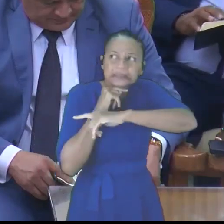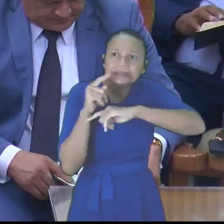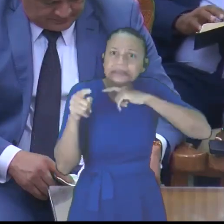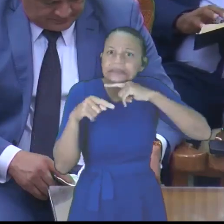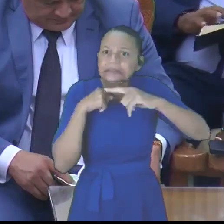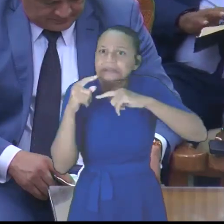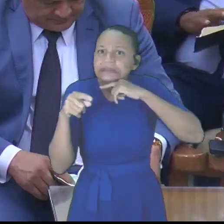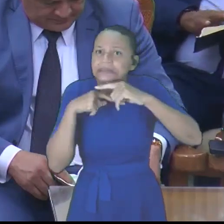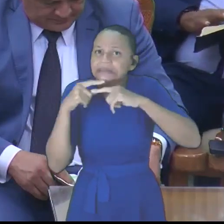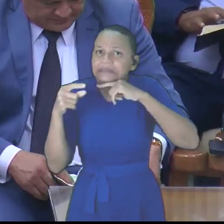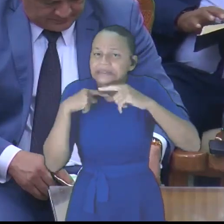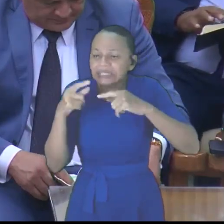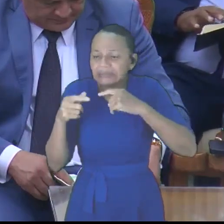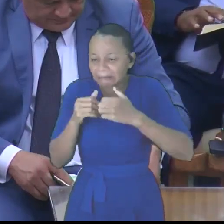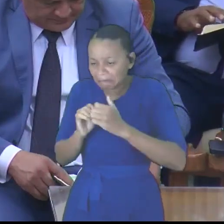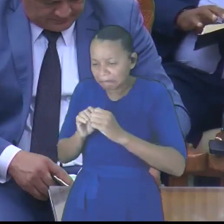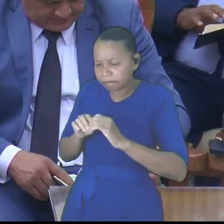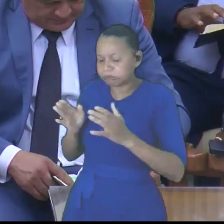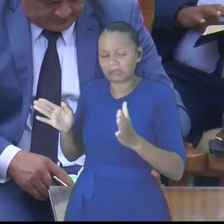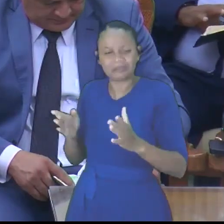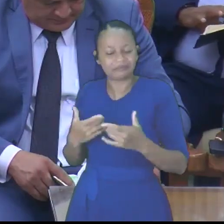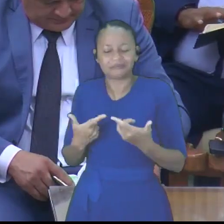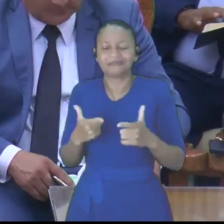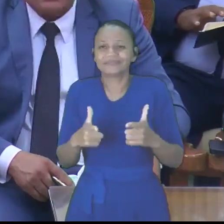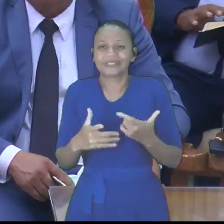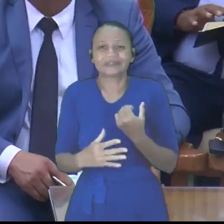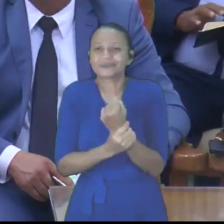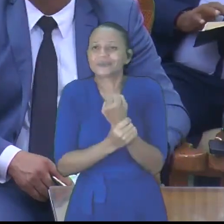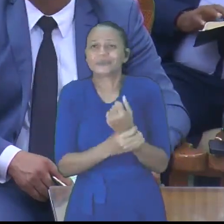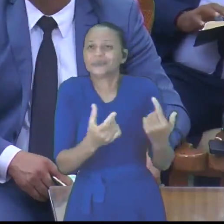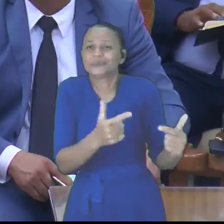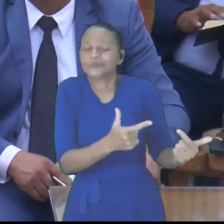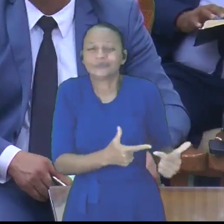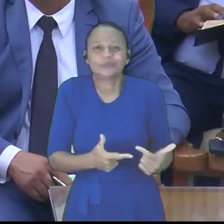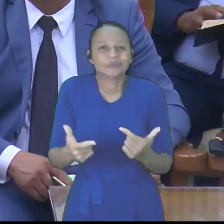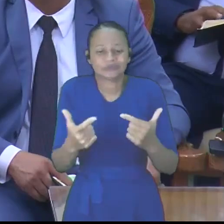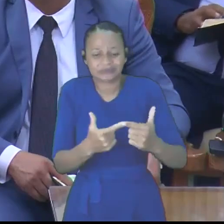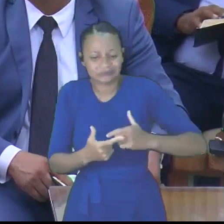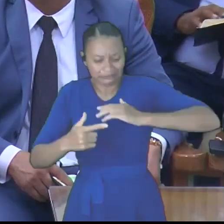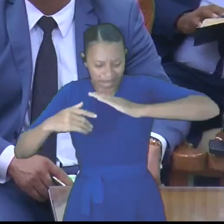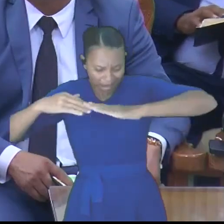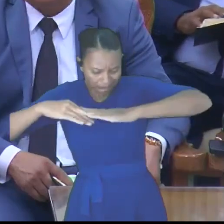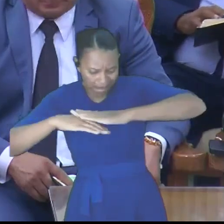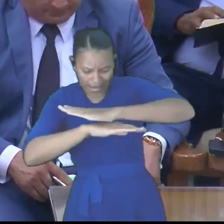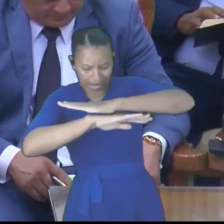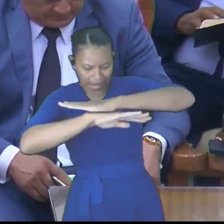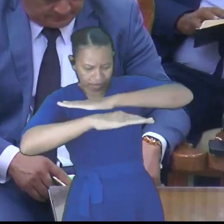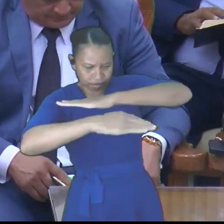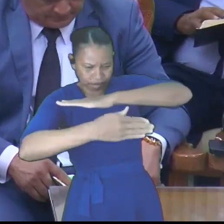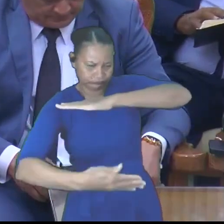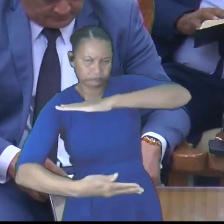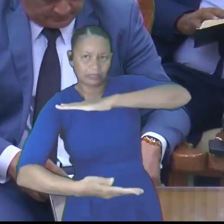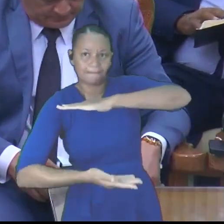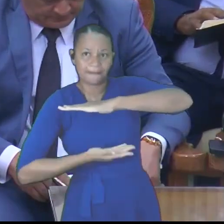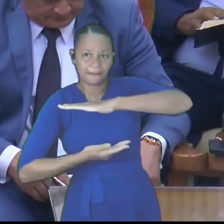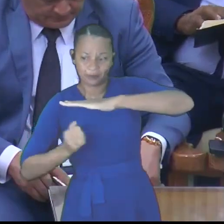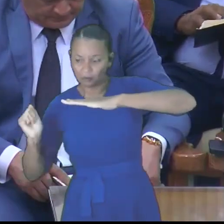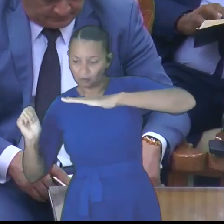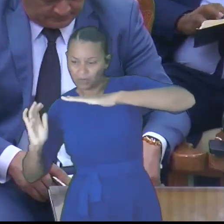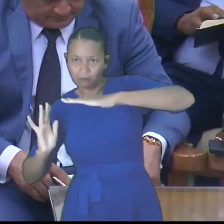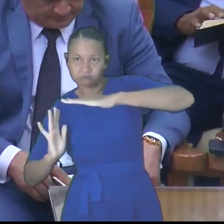os portões vão se abrir, a segurança deles não vai valer de nada naquelas cavernas, naqueles bunkers, o que é que eles vão